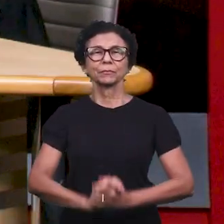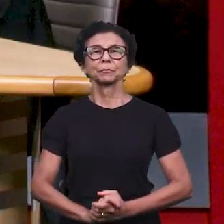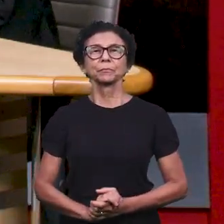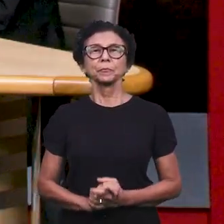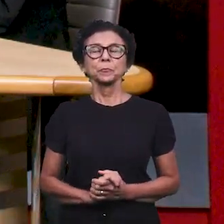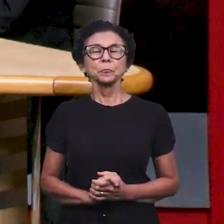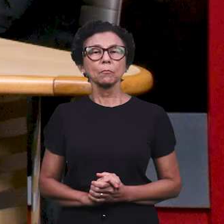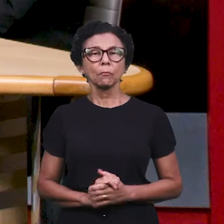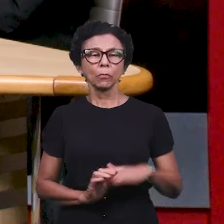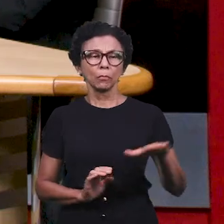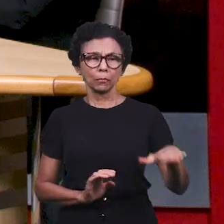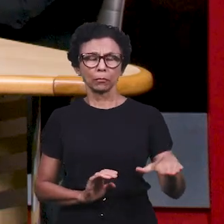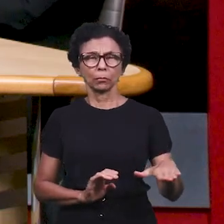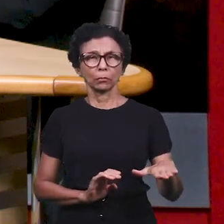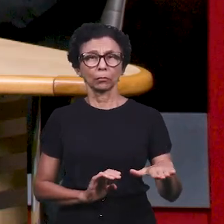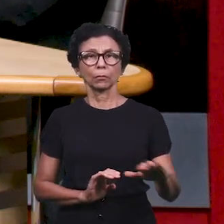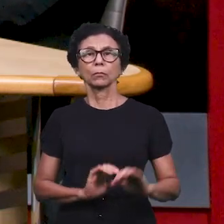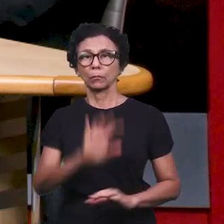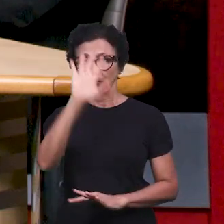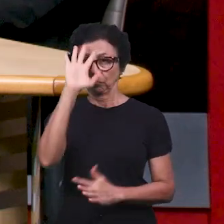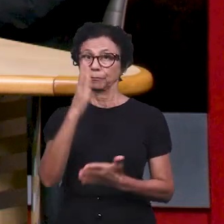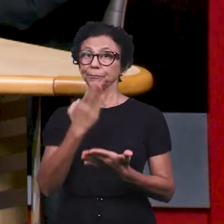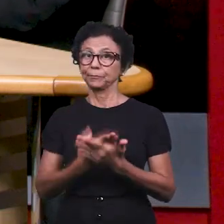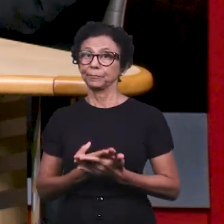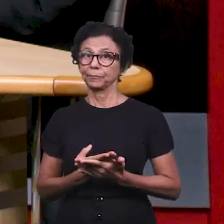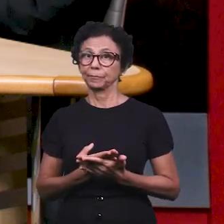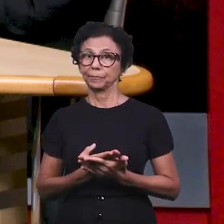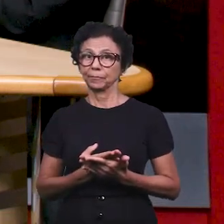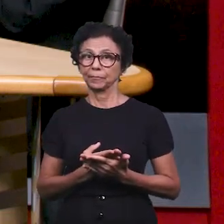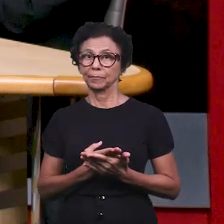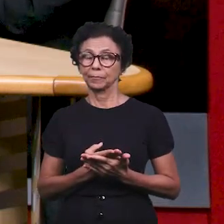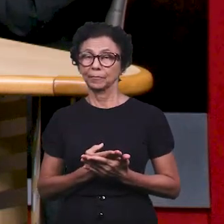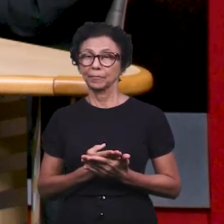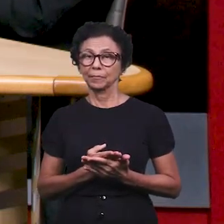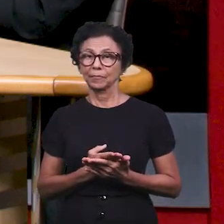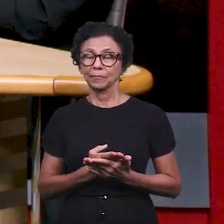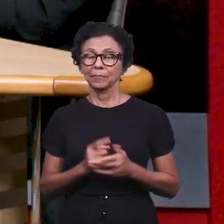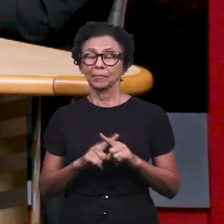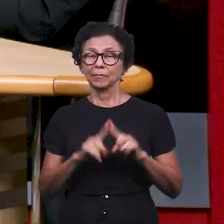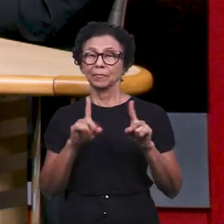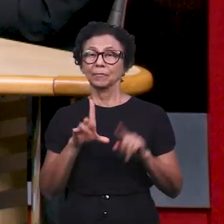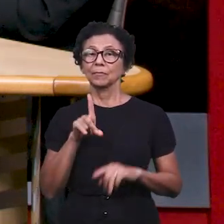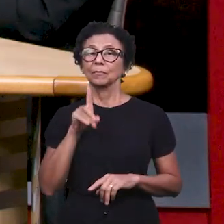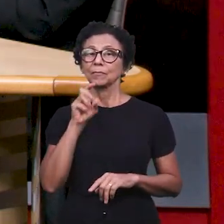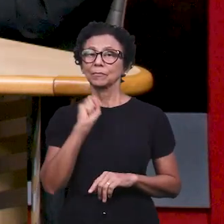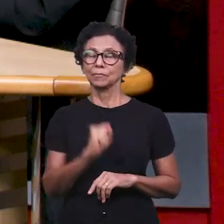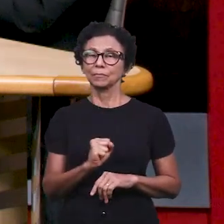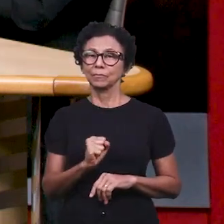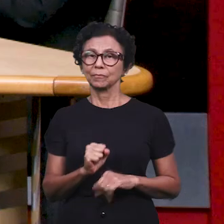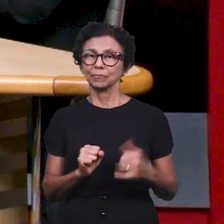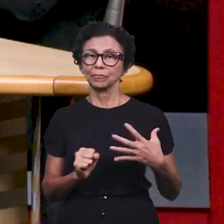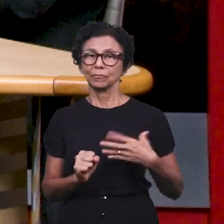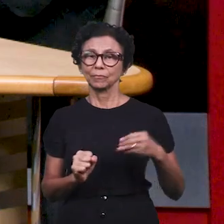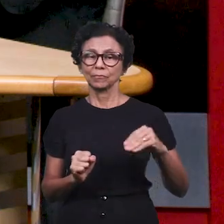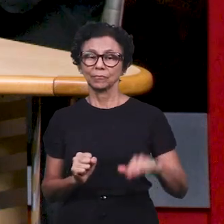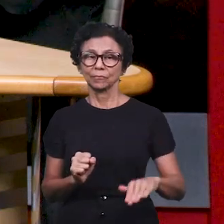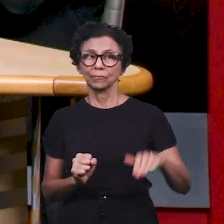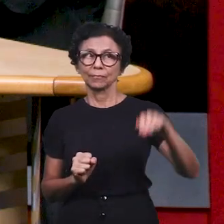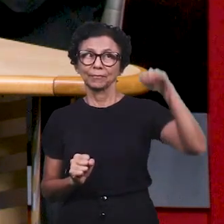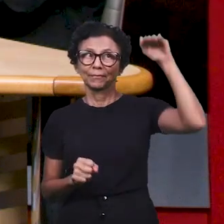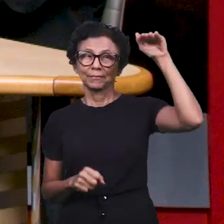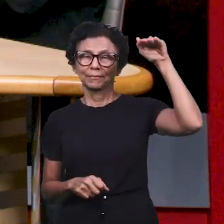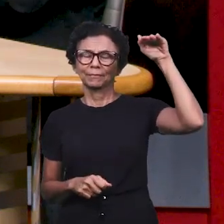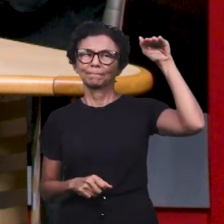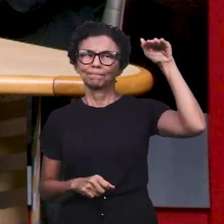a criança é muito crédula, mas um dia ele vai sair dessa fase da inocência e vai poder